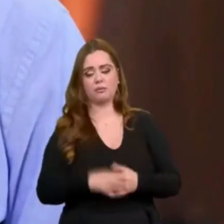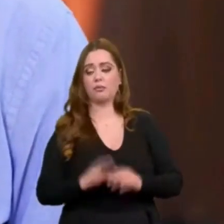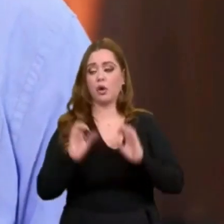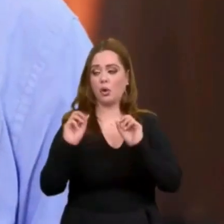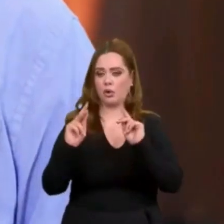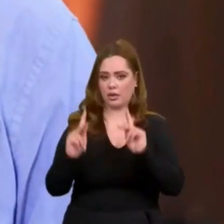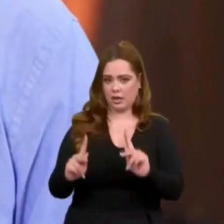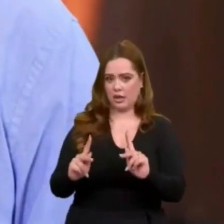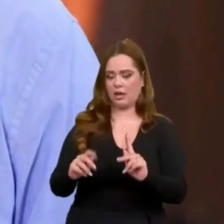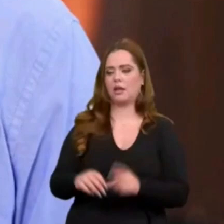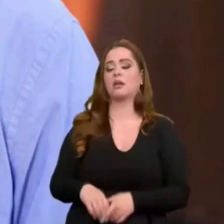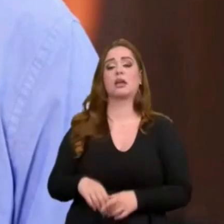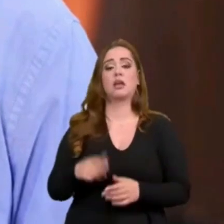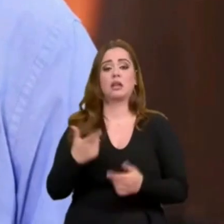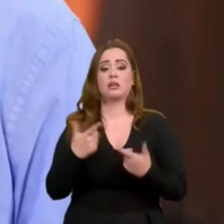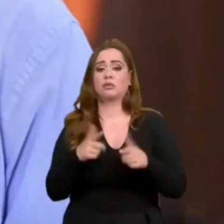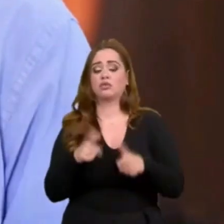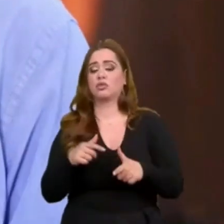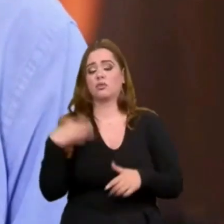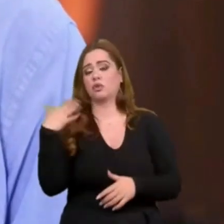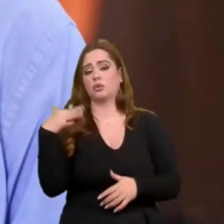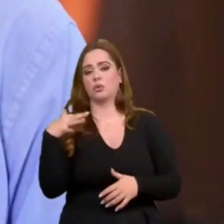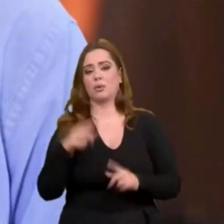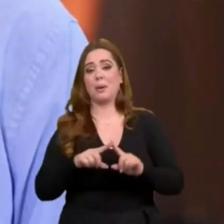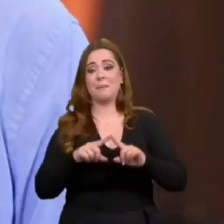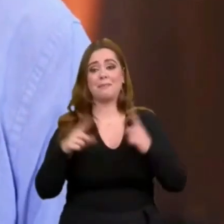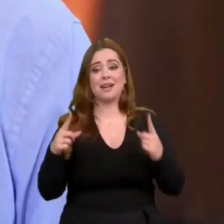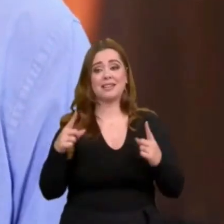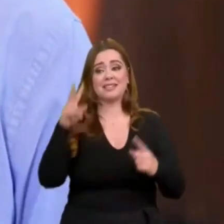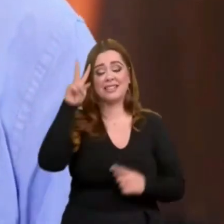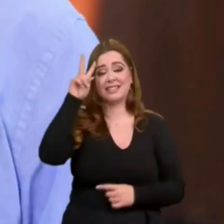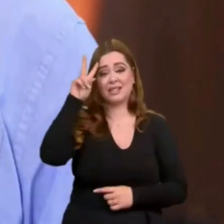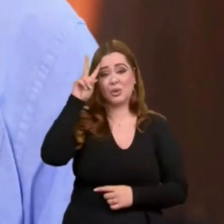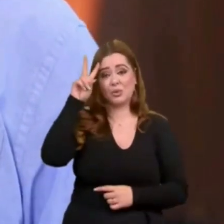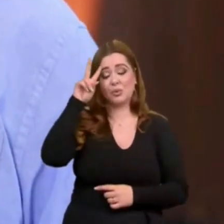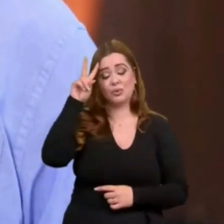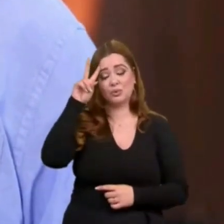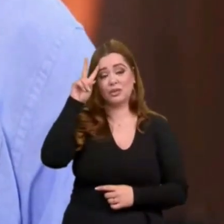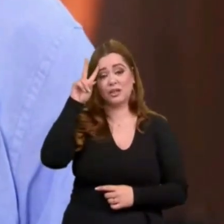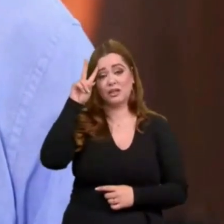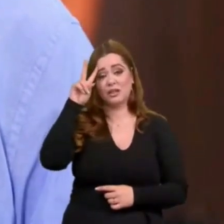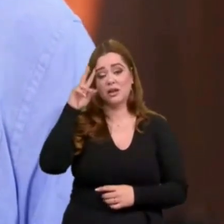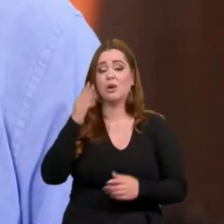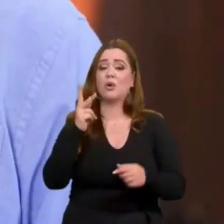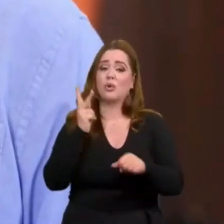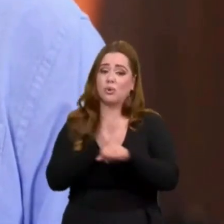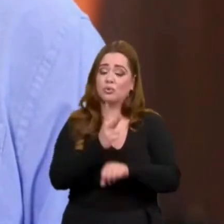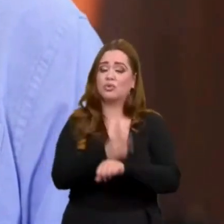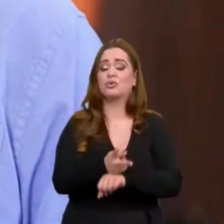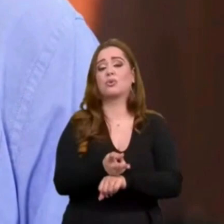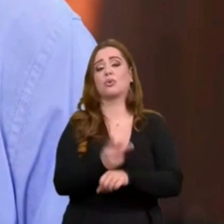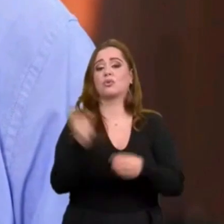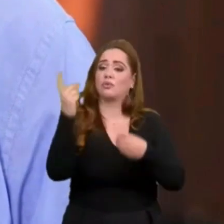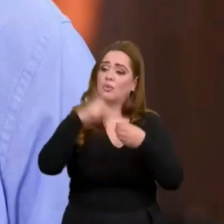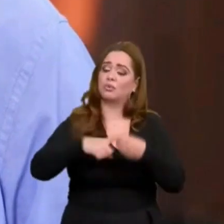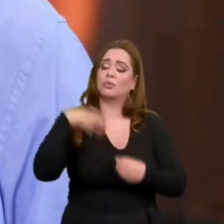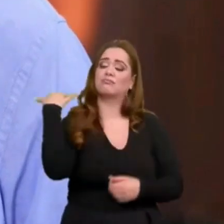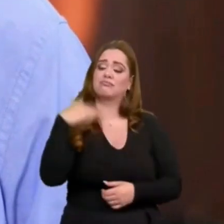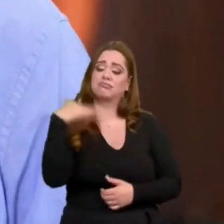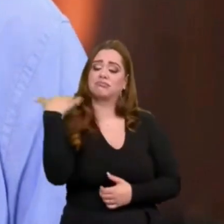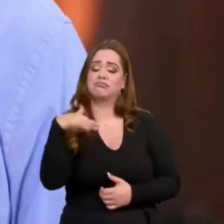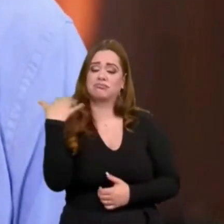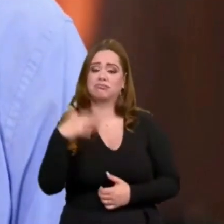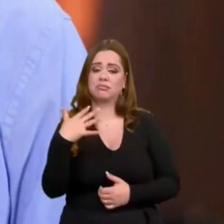dor. Mas na segunda-feira de manhã, já tinha acabado as 12 horas que o médico me deu, voltou a doer. E parece que voltou a doer um pouco